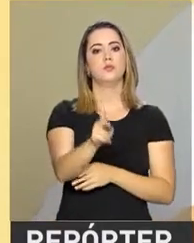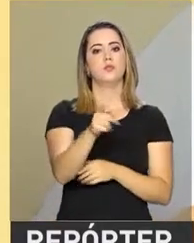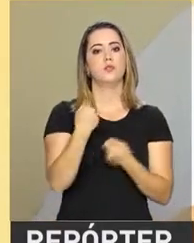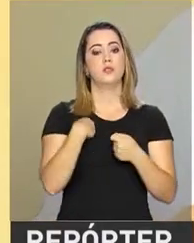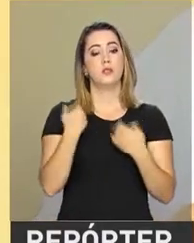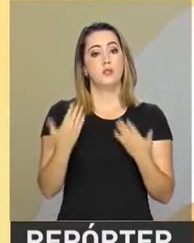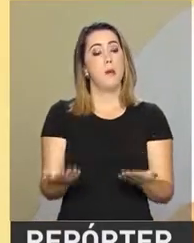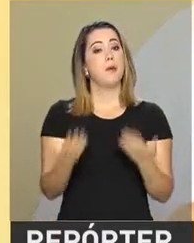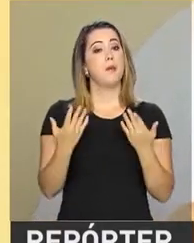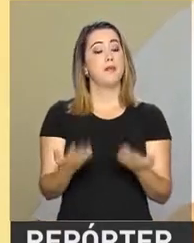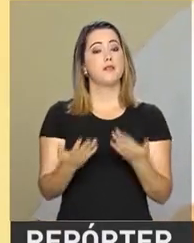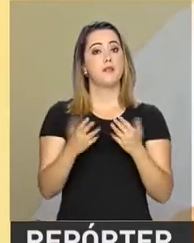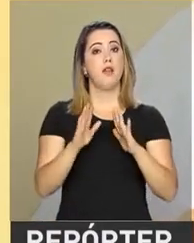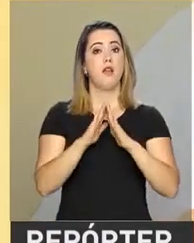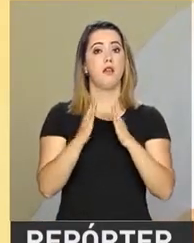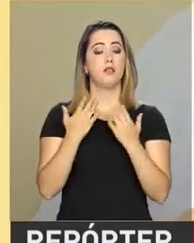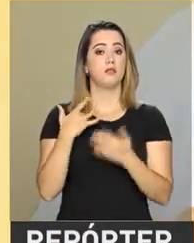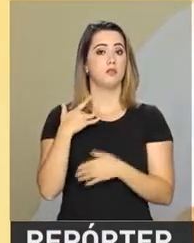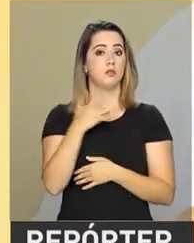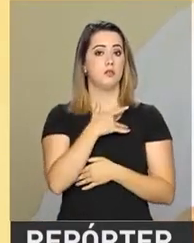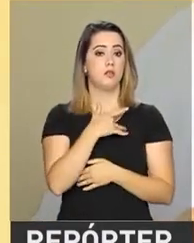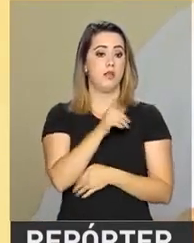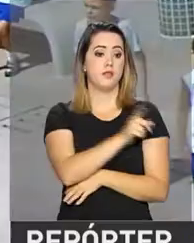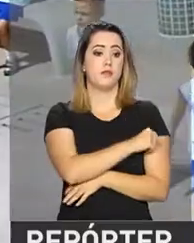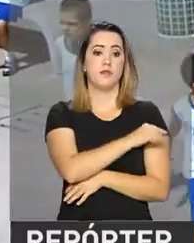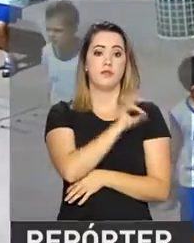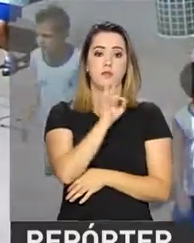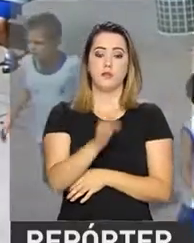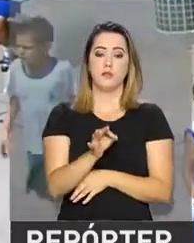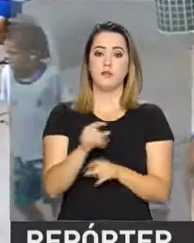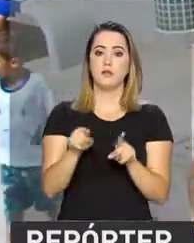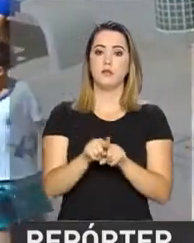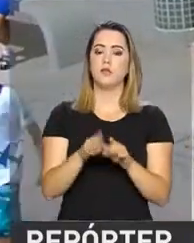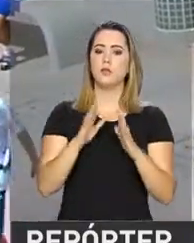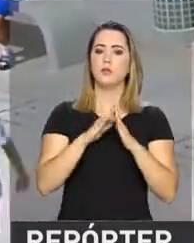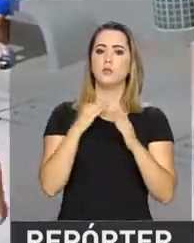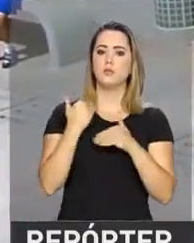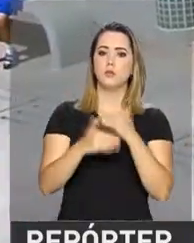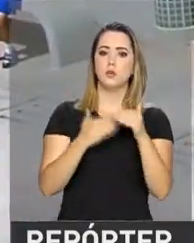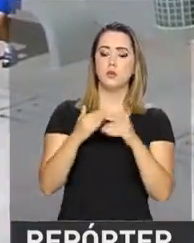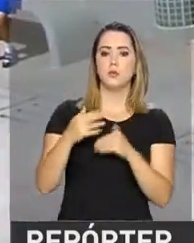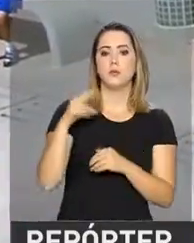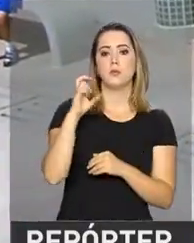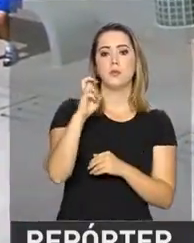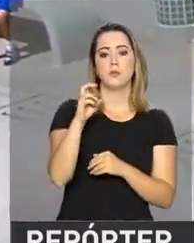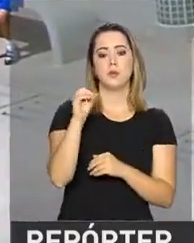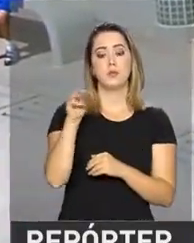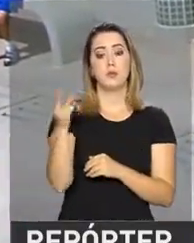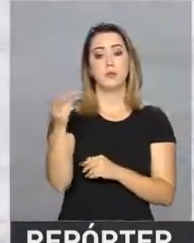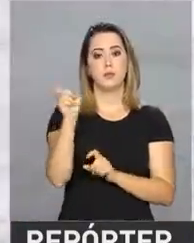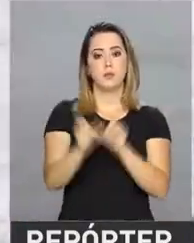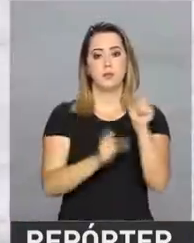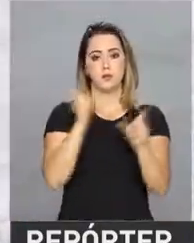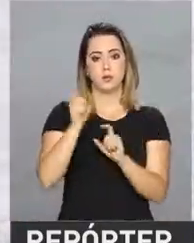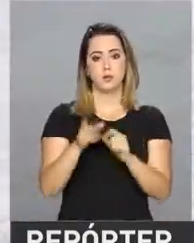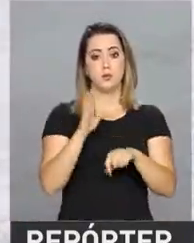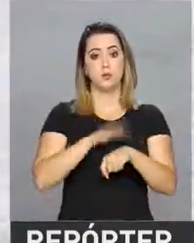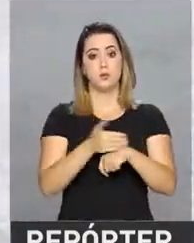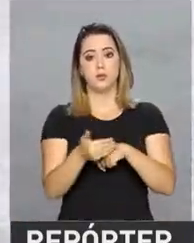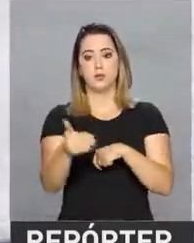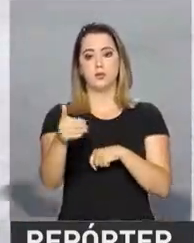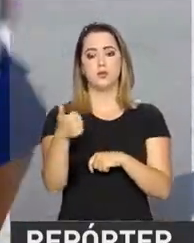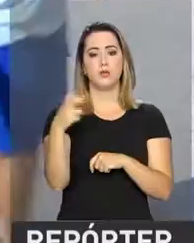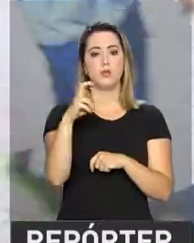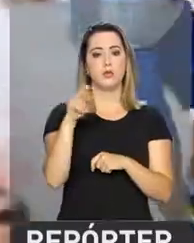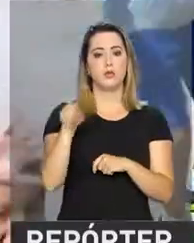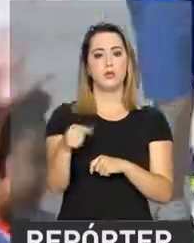no posto as vacinas têm que estar em dia o programa tem de quase 50 milhões de pessoas desses mais de